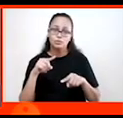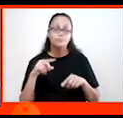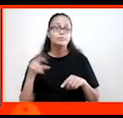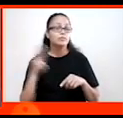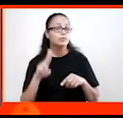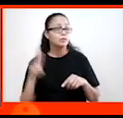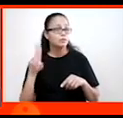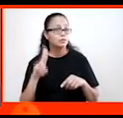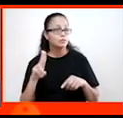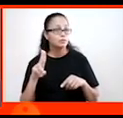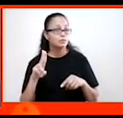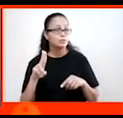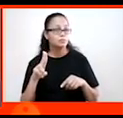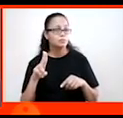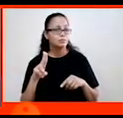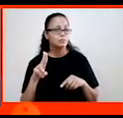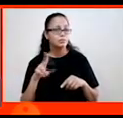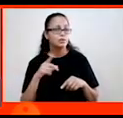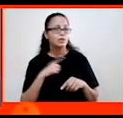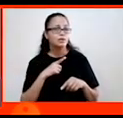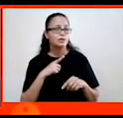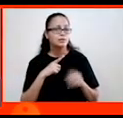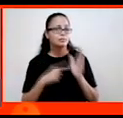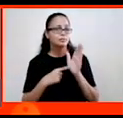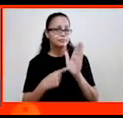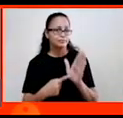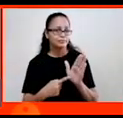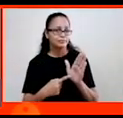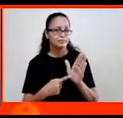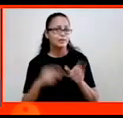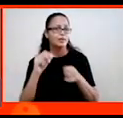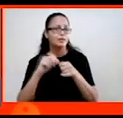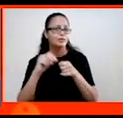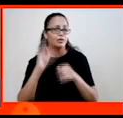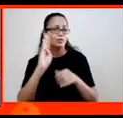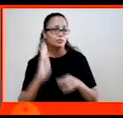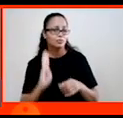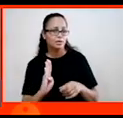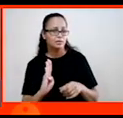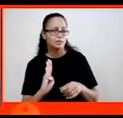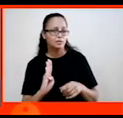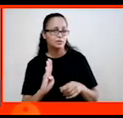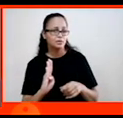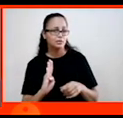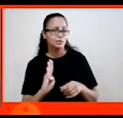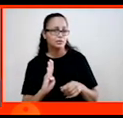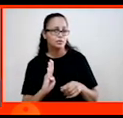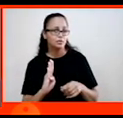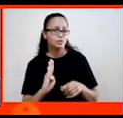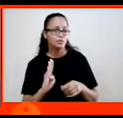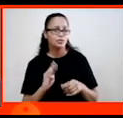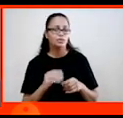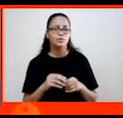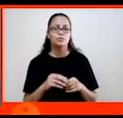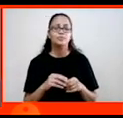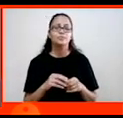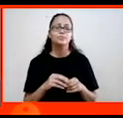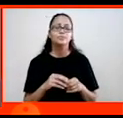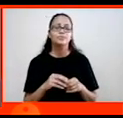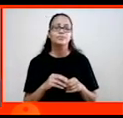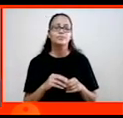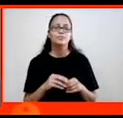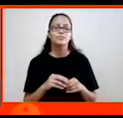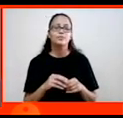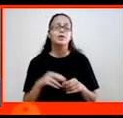com essa indicação, Made in Brasil, e muito comum atualmente, principalmente nos